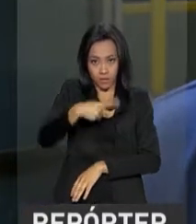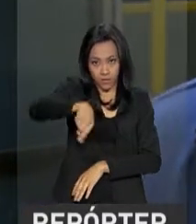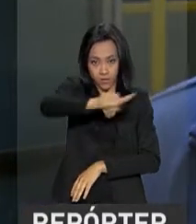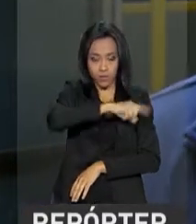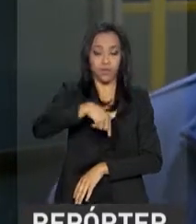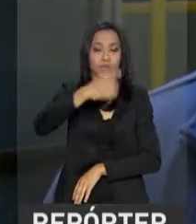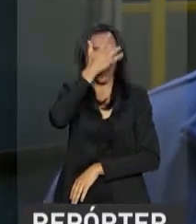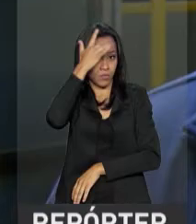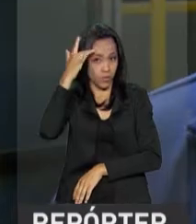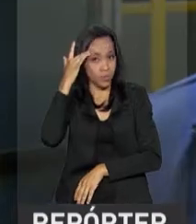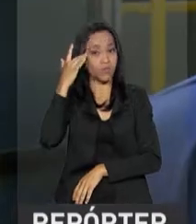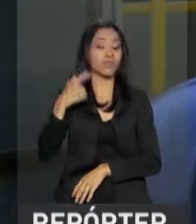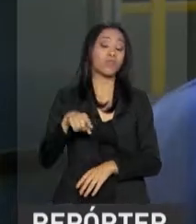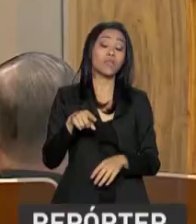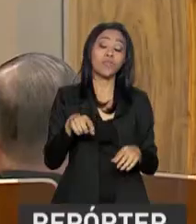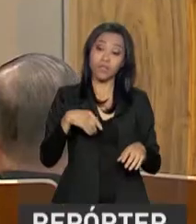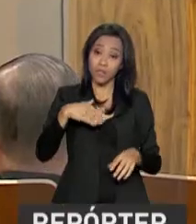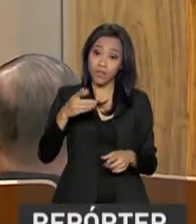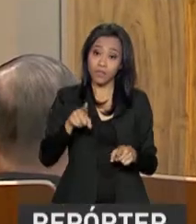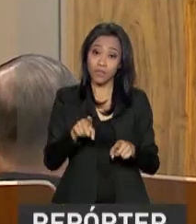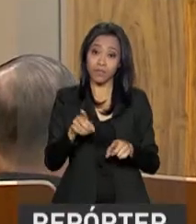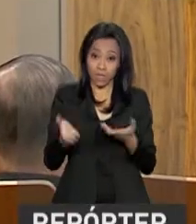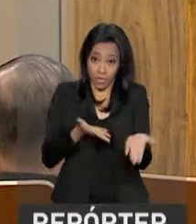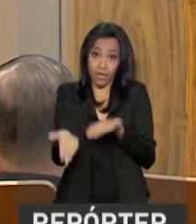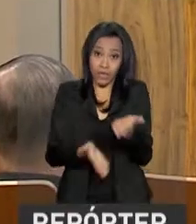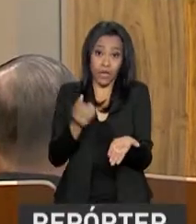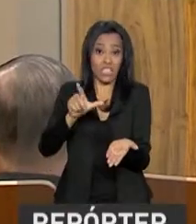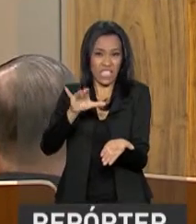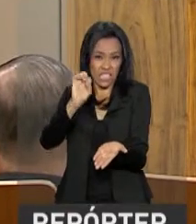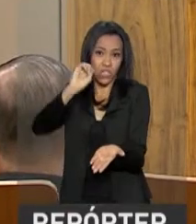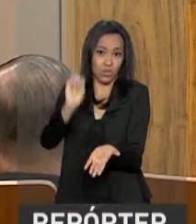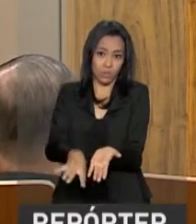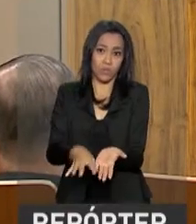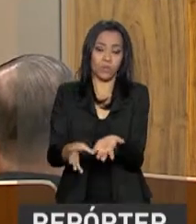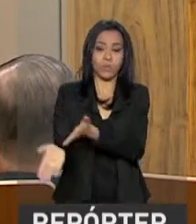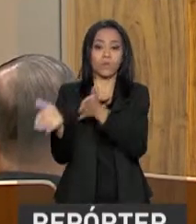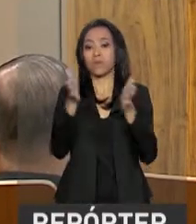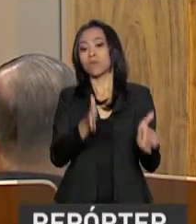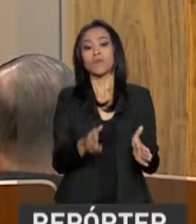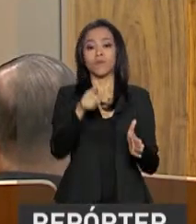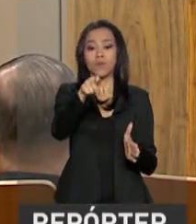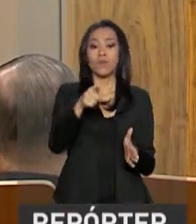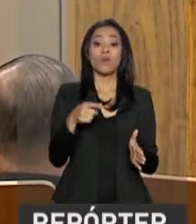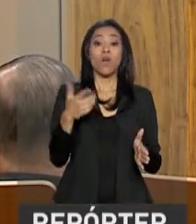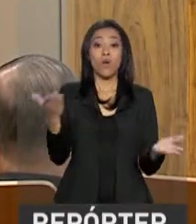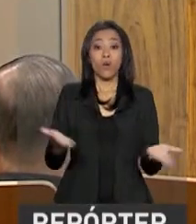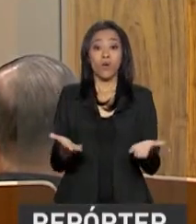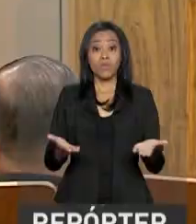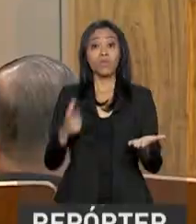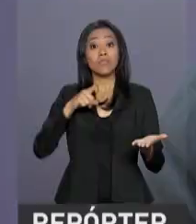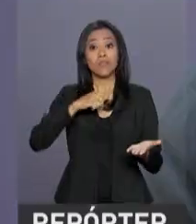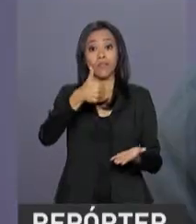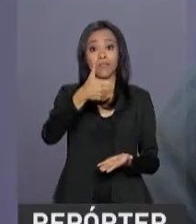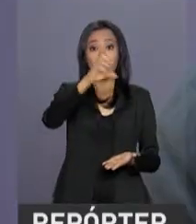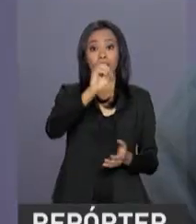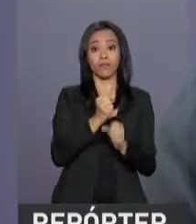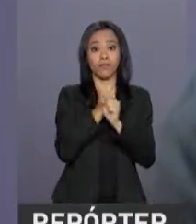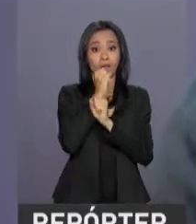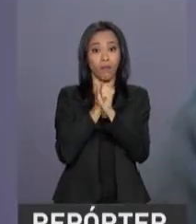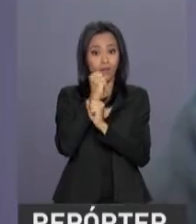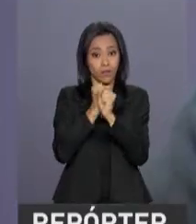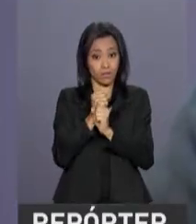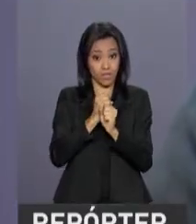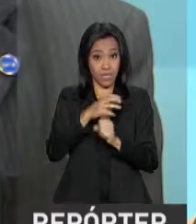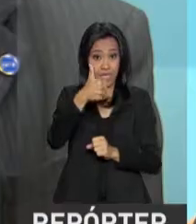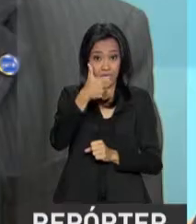500 toneladas de lixo eletrônico o projeto do centro de recondicionamento de computadores completa 10 anos e as 10